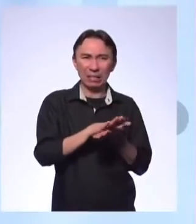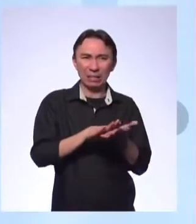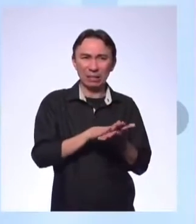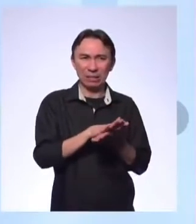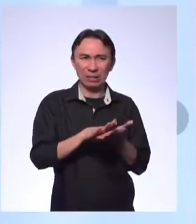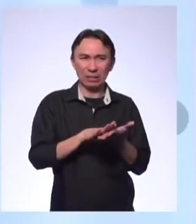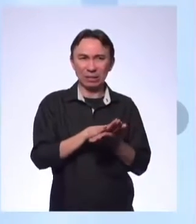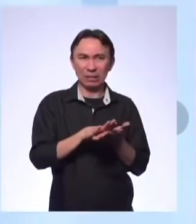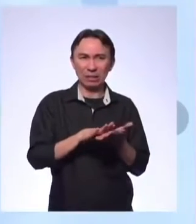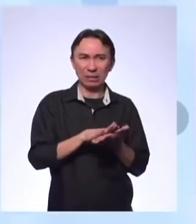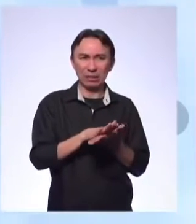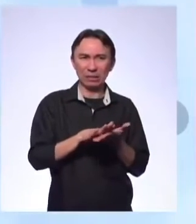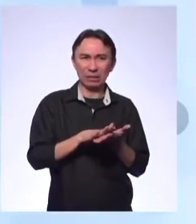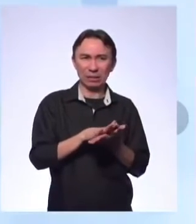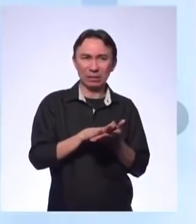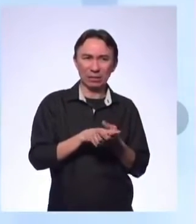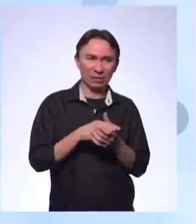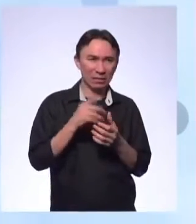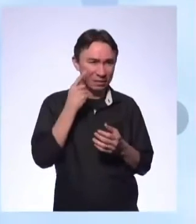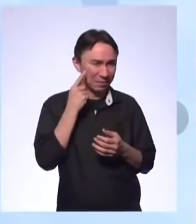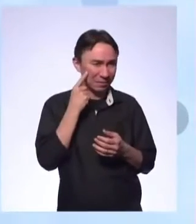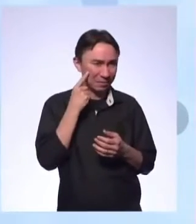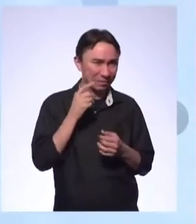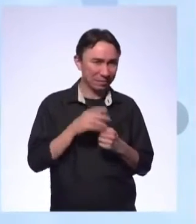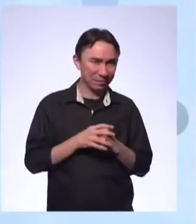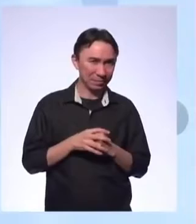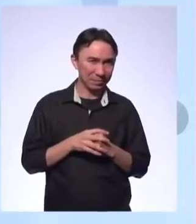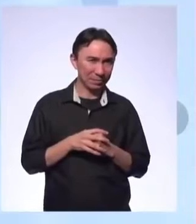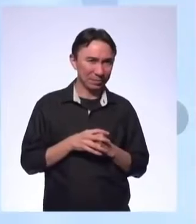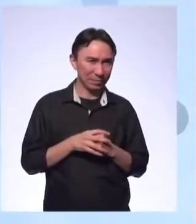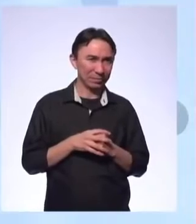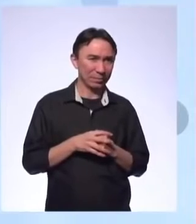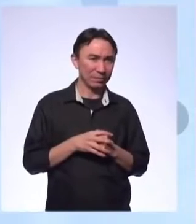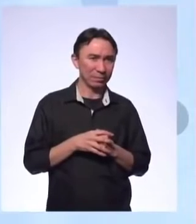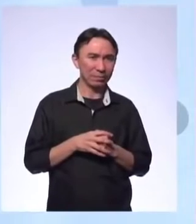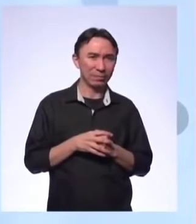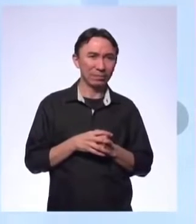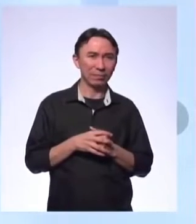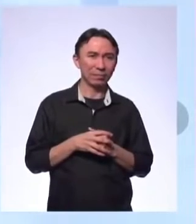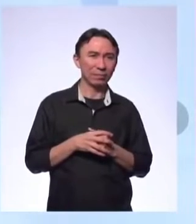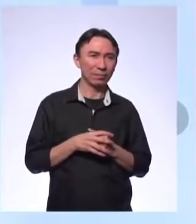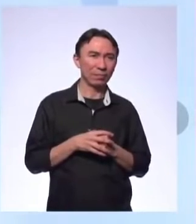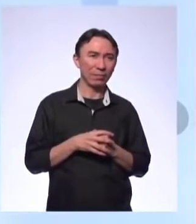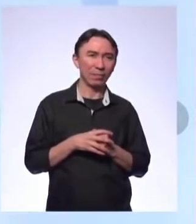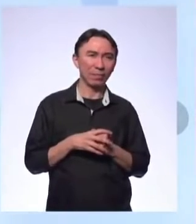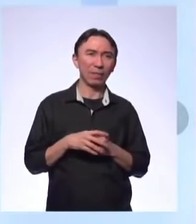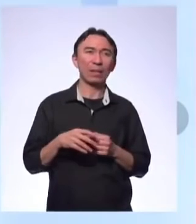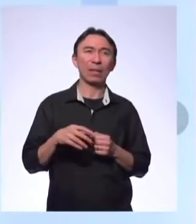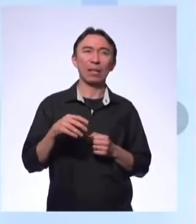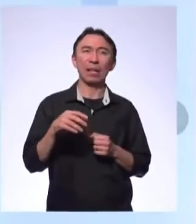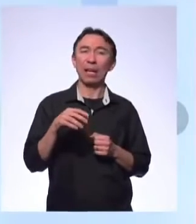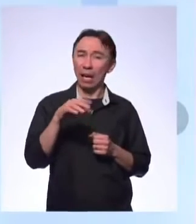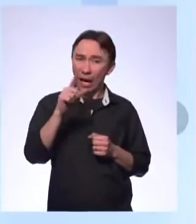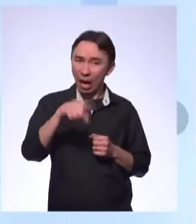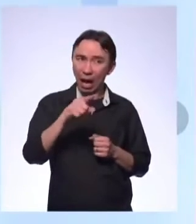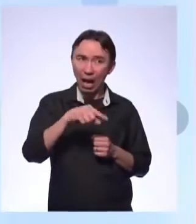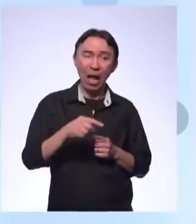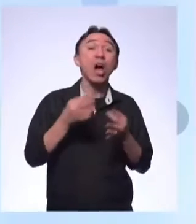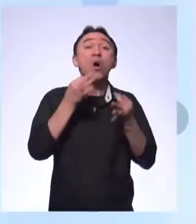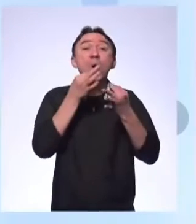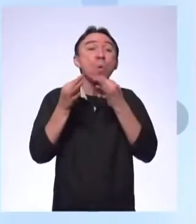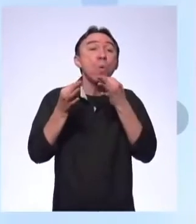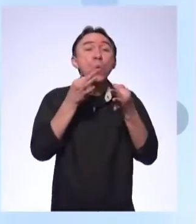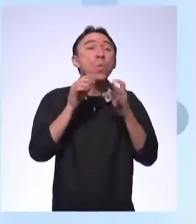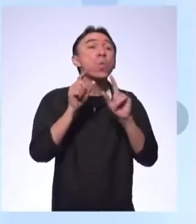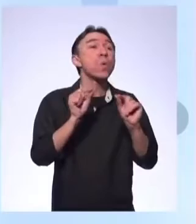esqueci de botar aqui o acento indicador da crase que acho que tava faltando o que eu perdi lá aqui é o argumento de autoridade gente eu